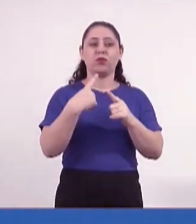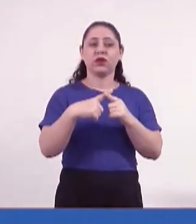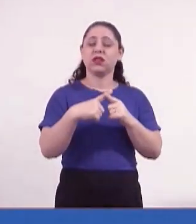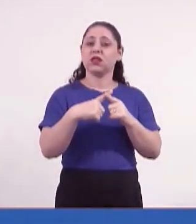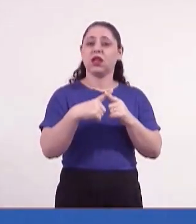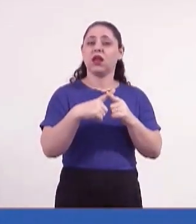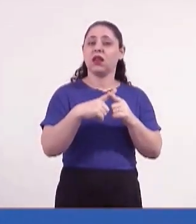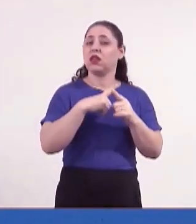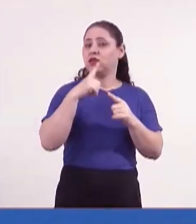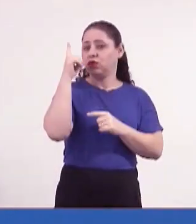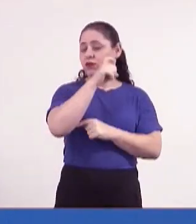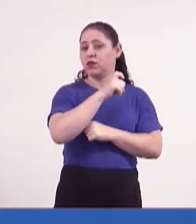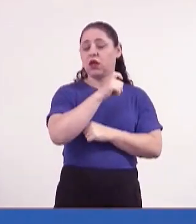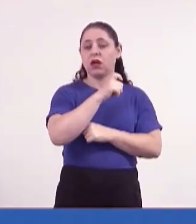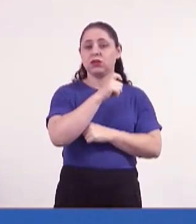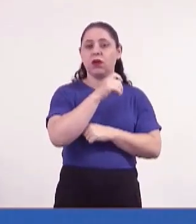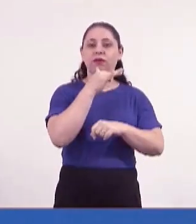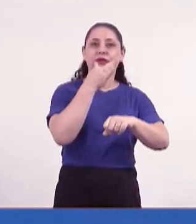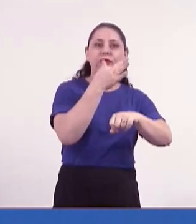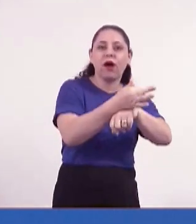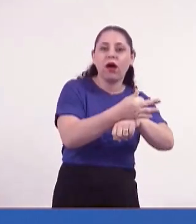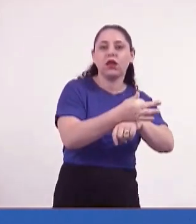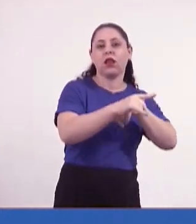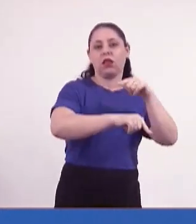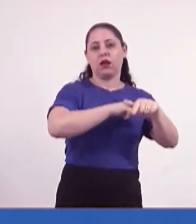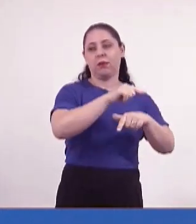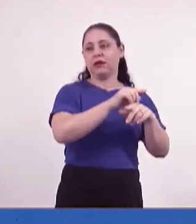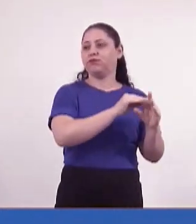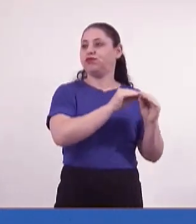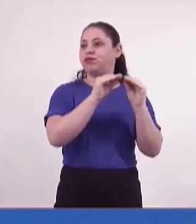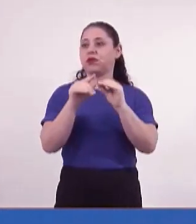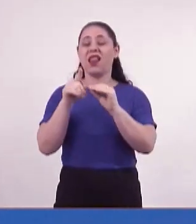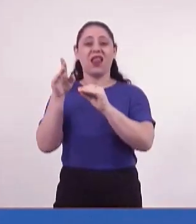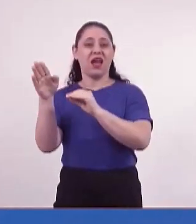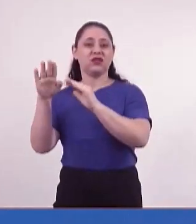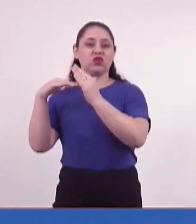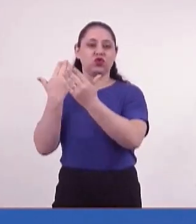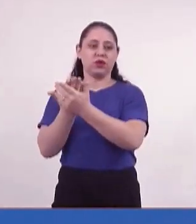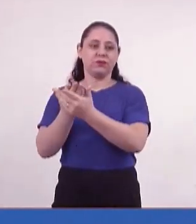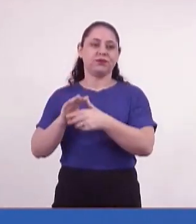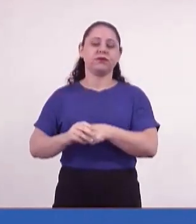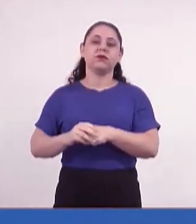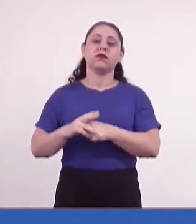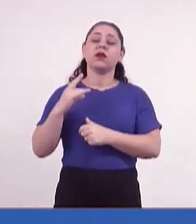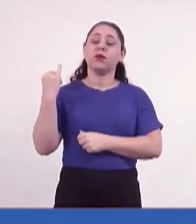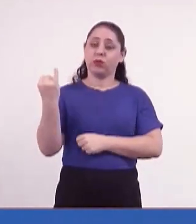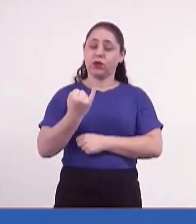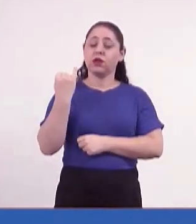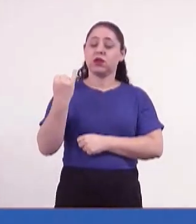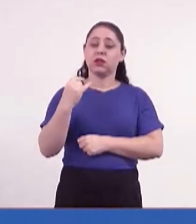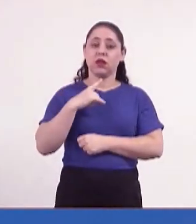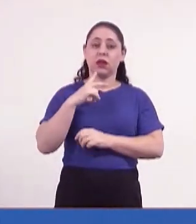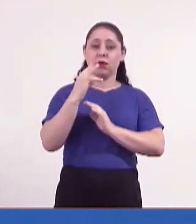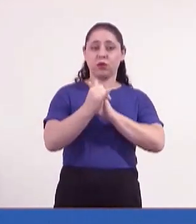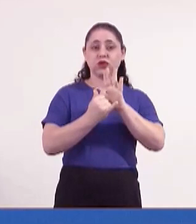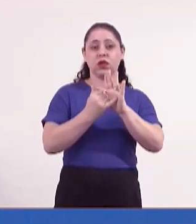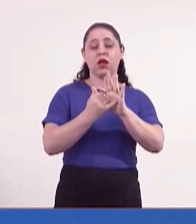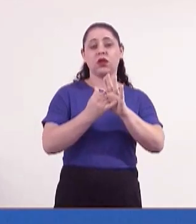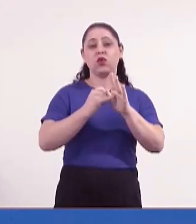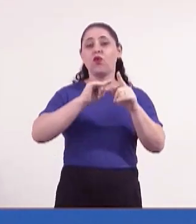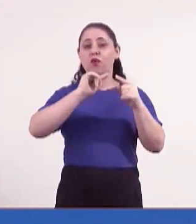uma vez que elas têm dificuldade de se ausentarem do trabalho também. Então é importante, esse projeto tem essa